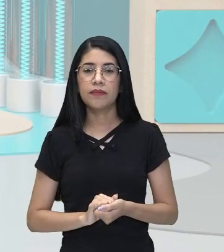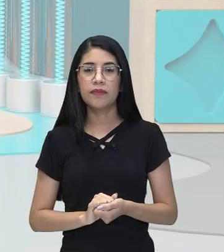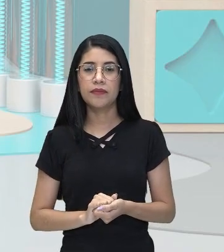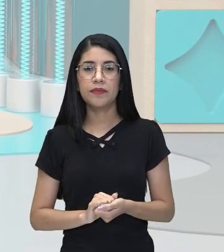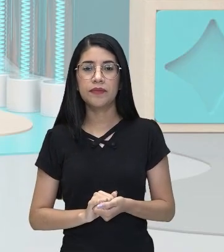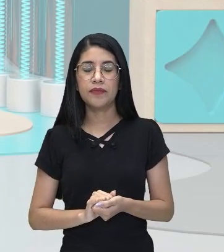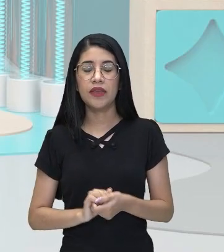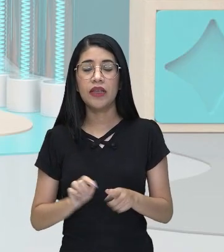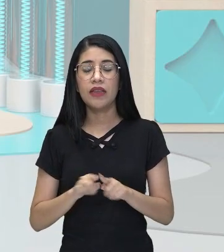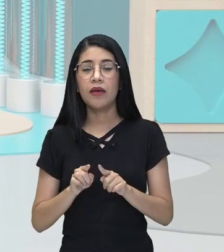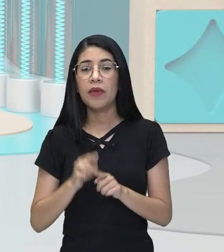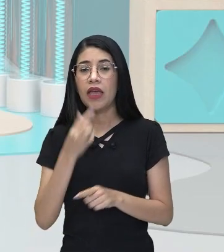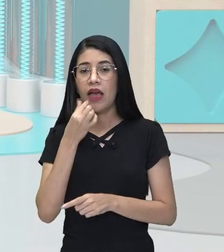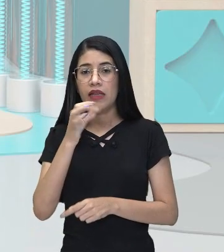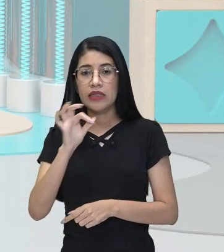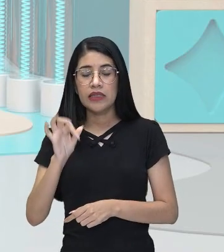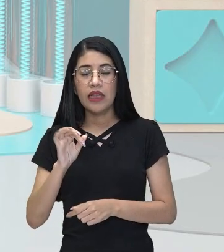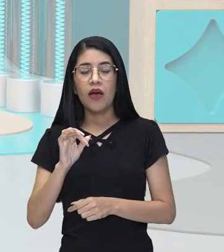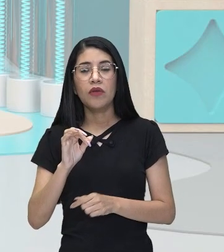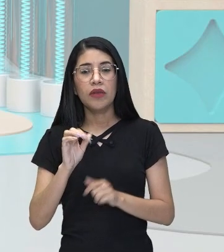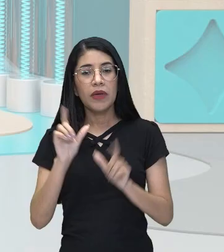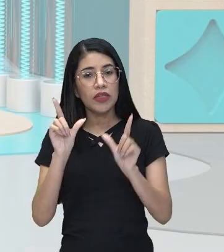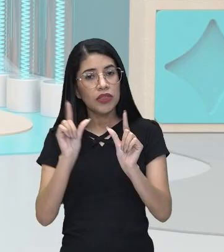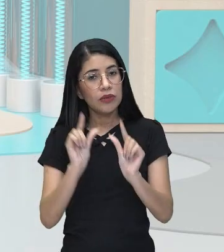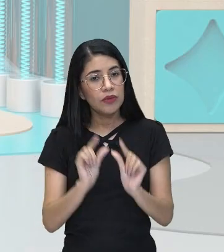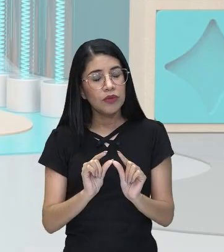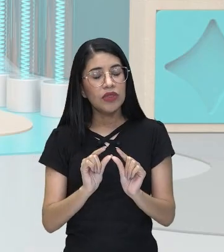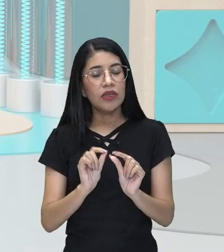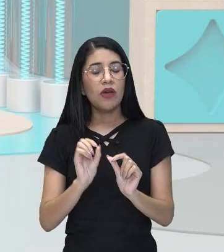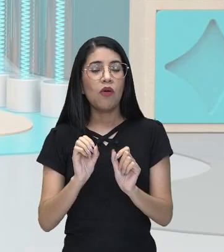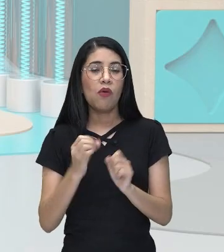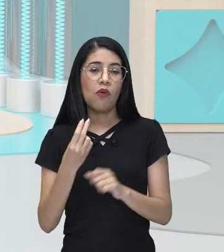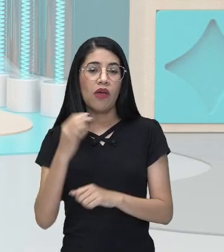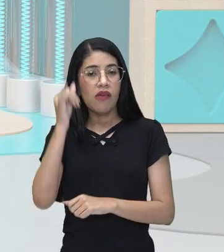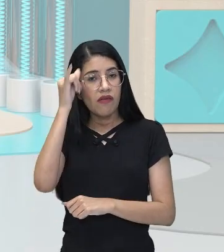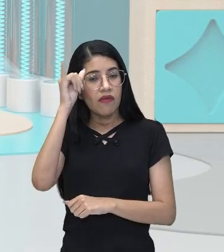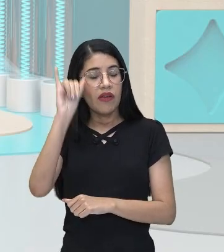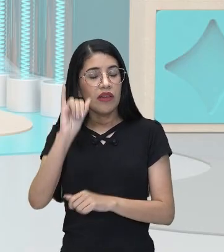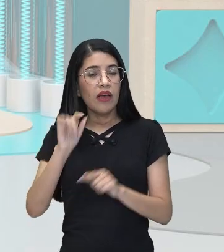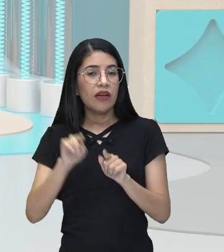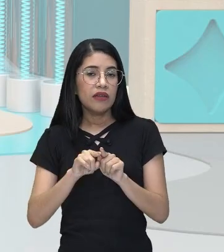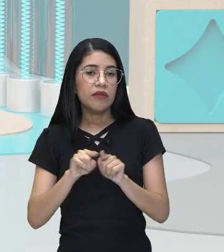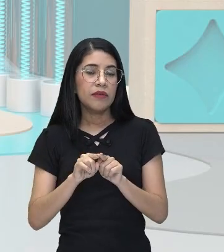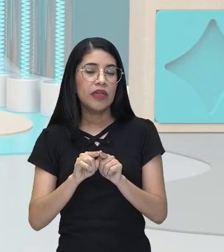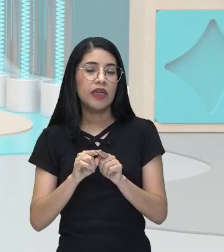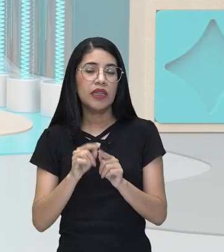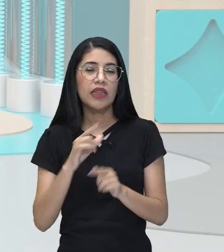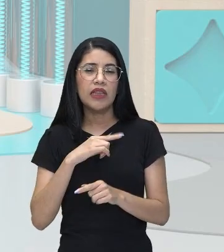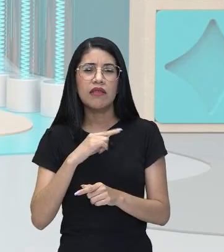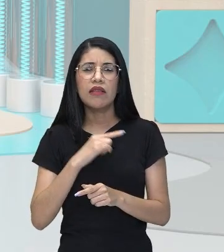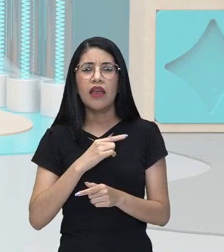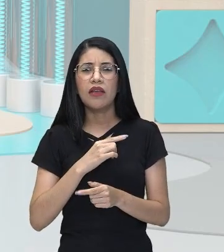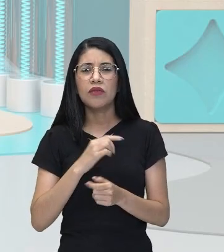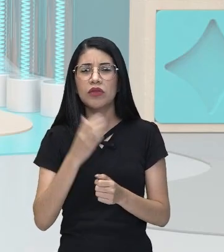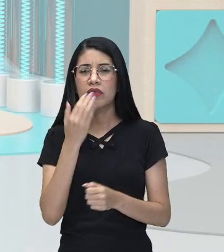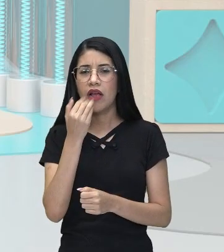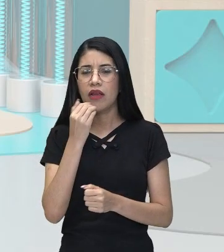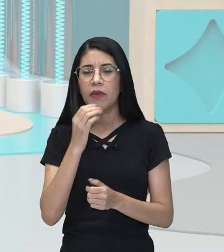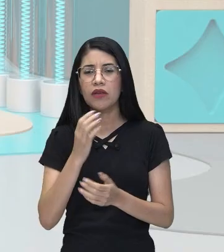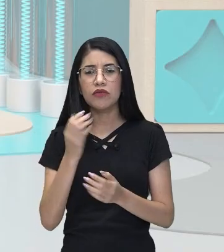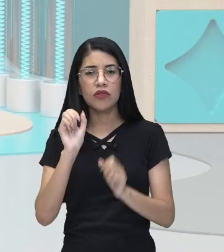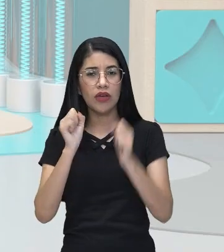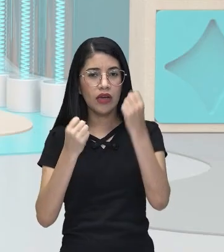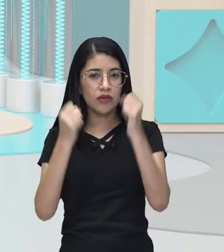é a redução da quantidade de sal, gente. Evite, né? Esse sódio aí que tem demais nos enlatados, embutidos,